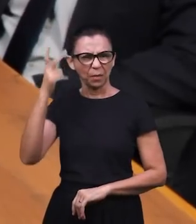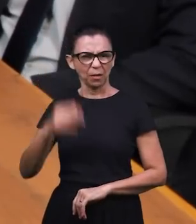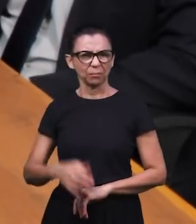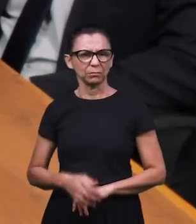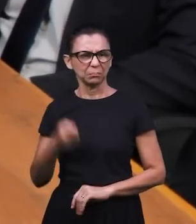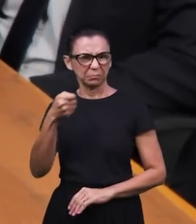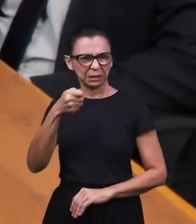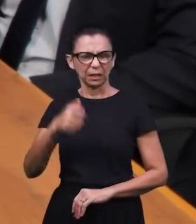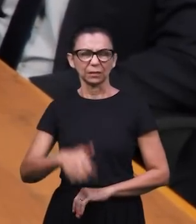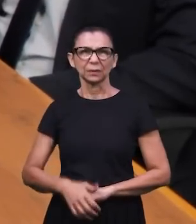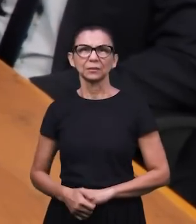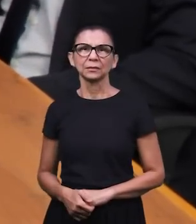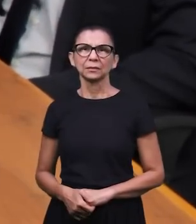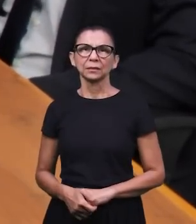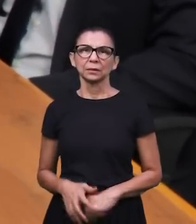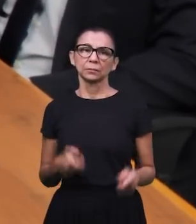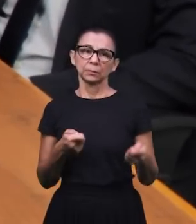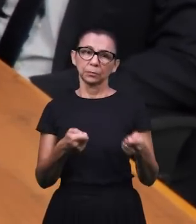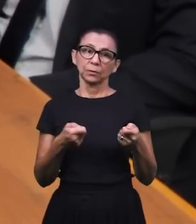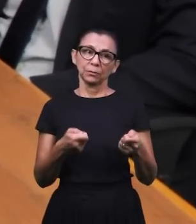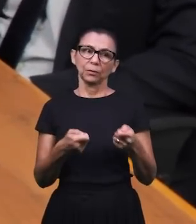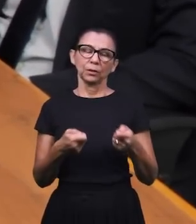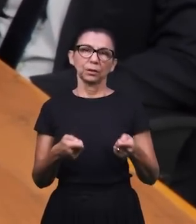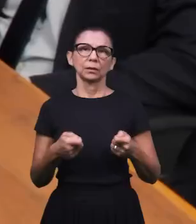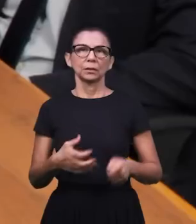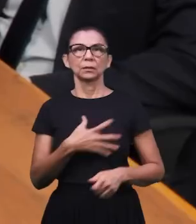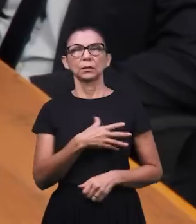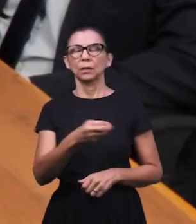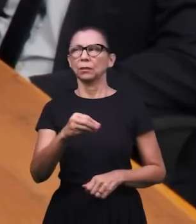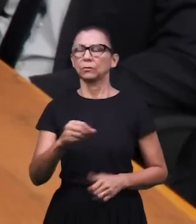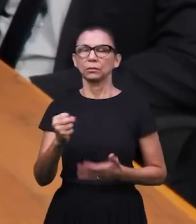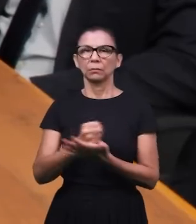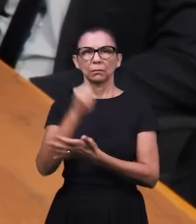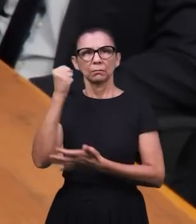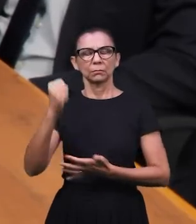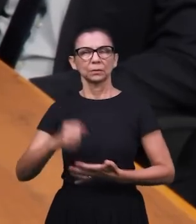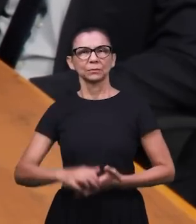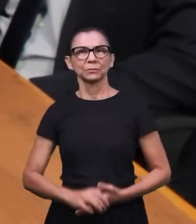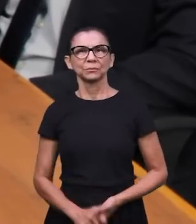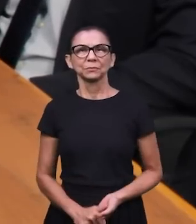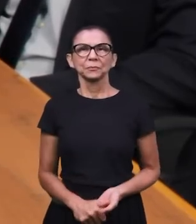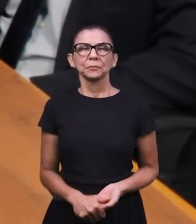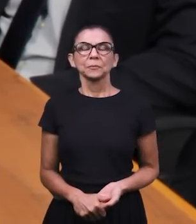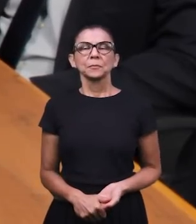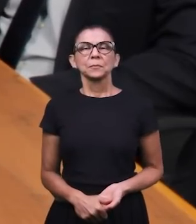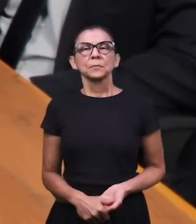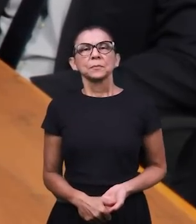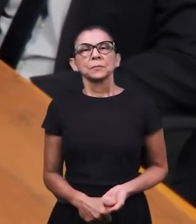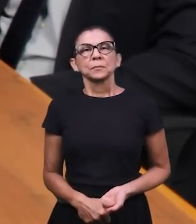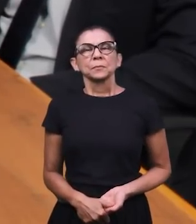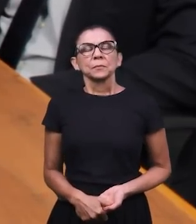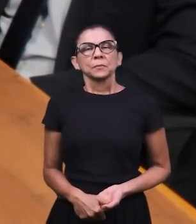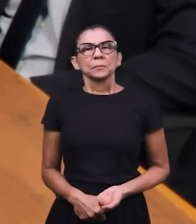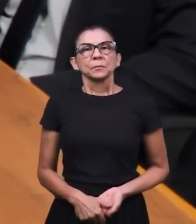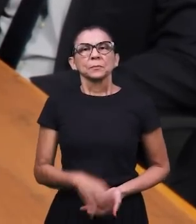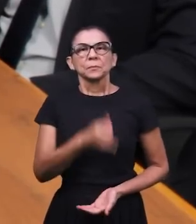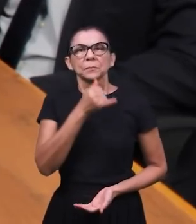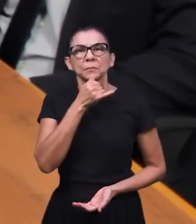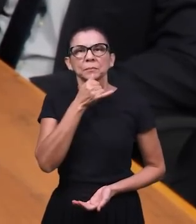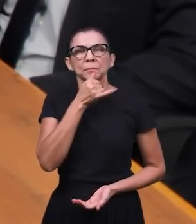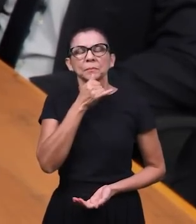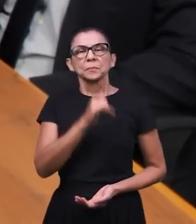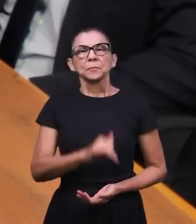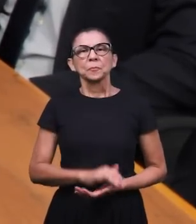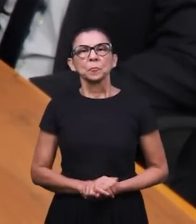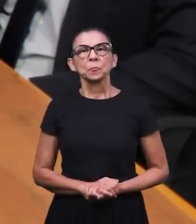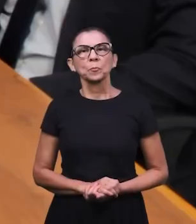quê? Está provocando a ira. Aí o filho fica... Isso. E outras coisas, às vezes também,